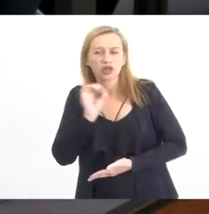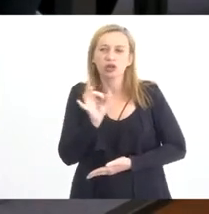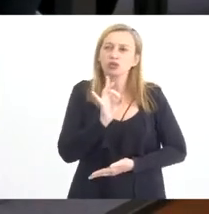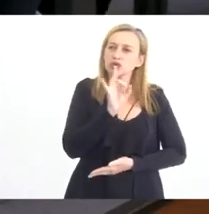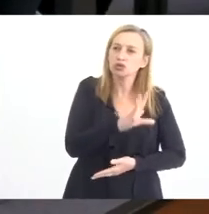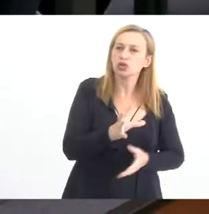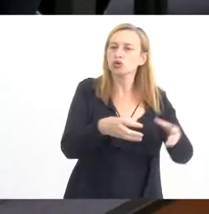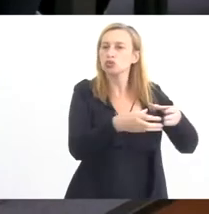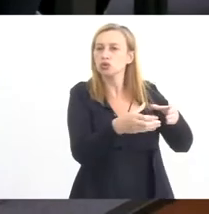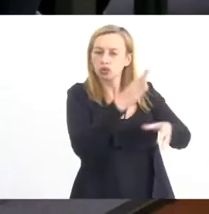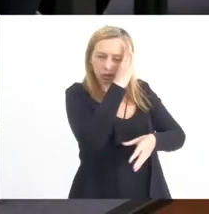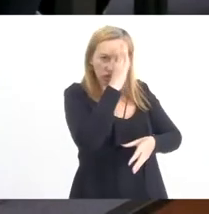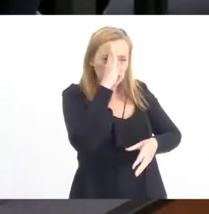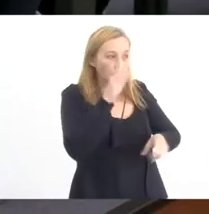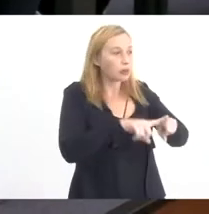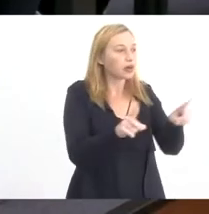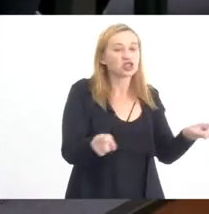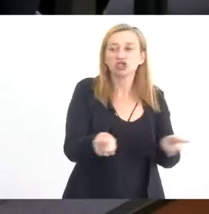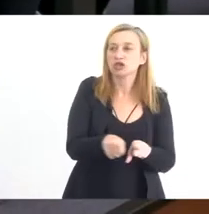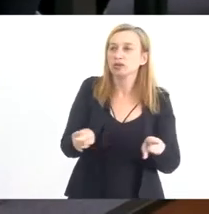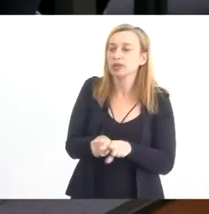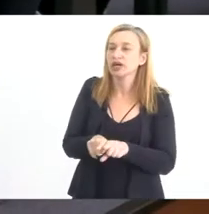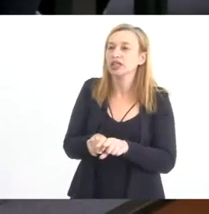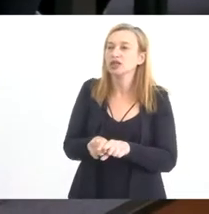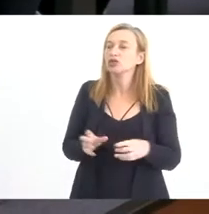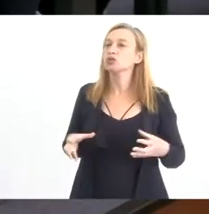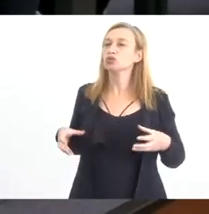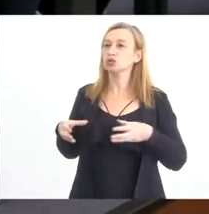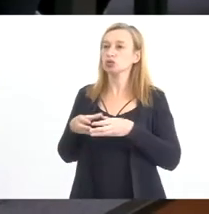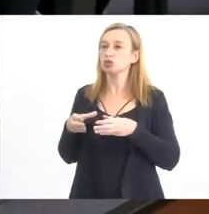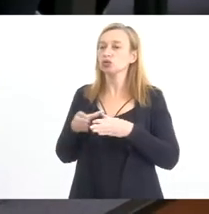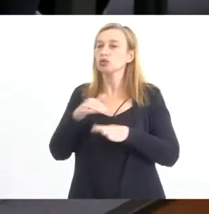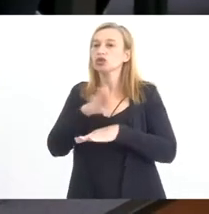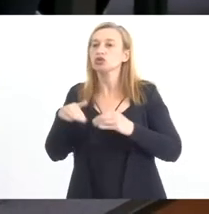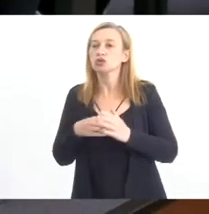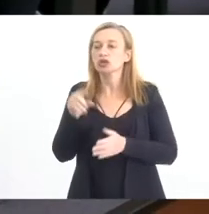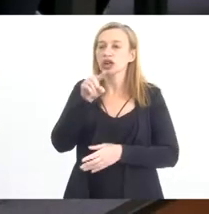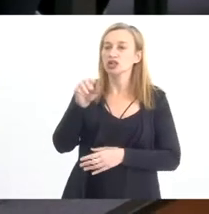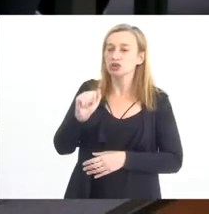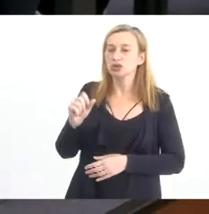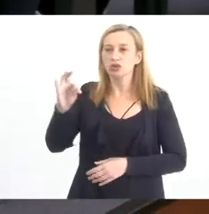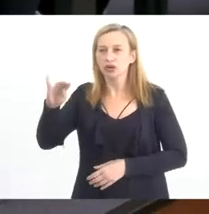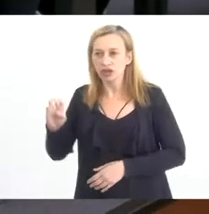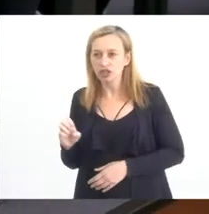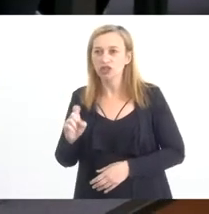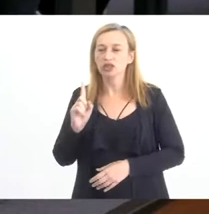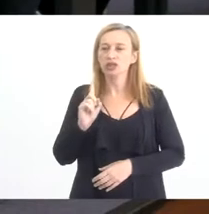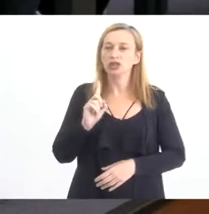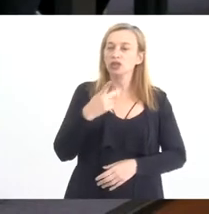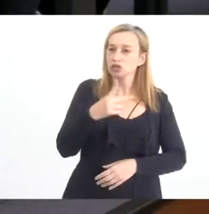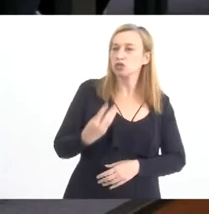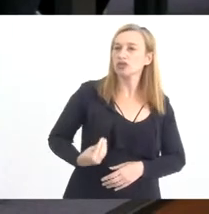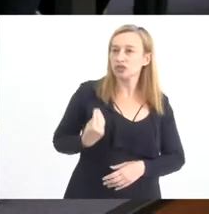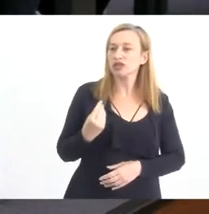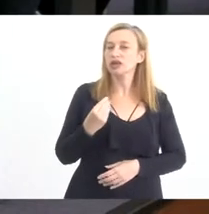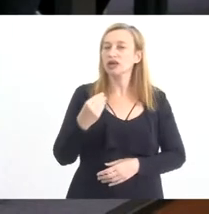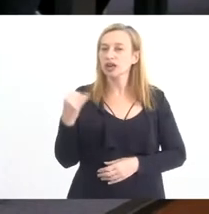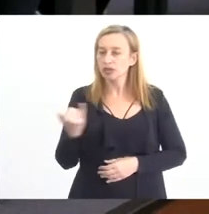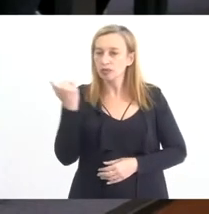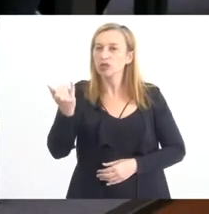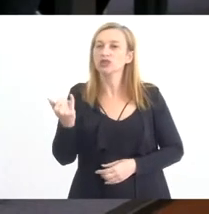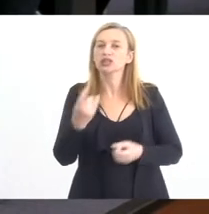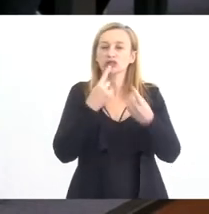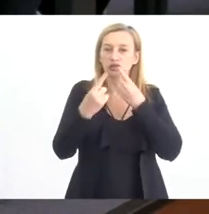comunidade acadêmica, mas também, né, da comunidade de toda a Zona Oeste. Então, sua presença enriquece muito aqui o